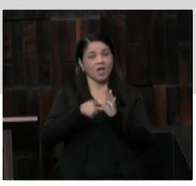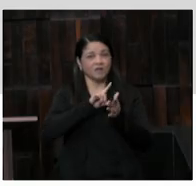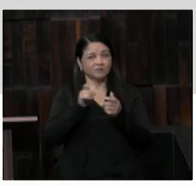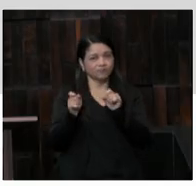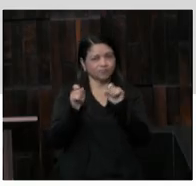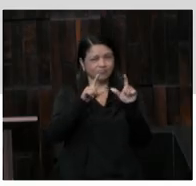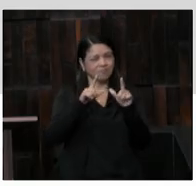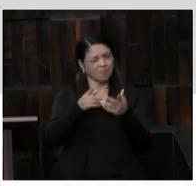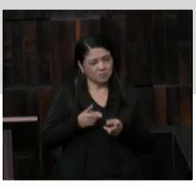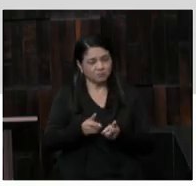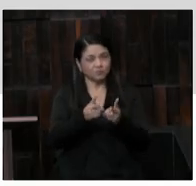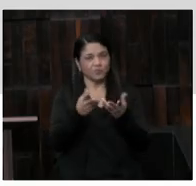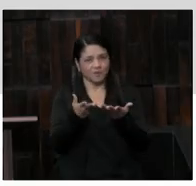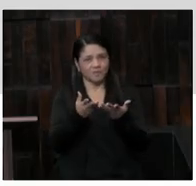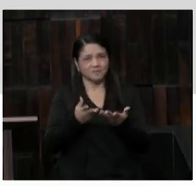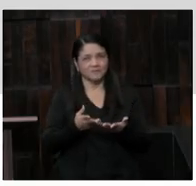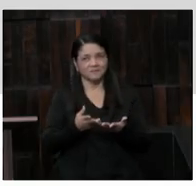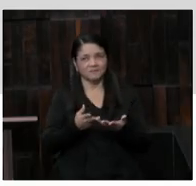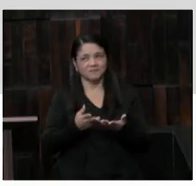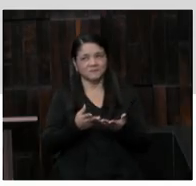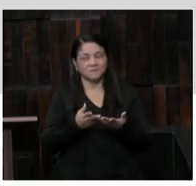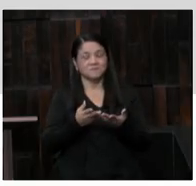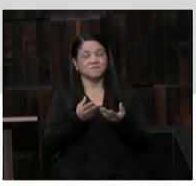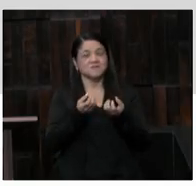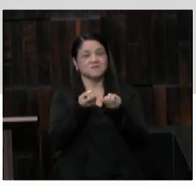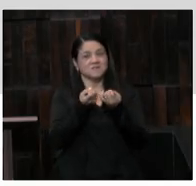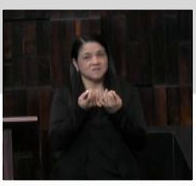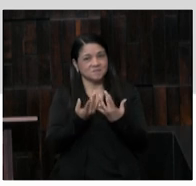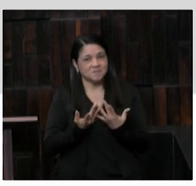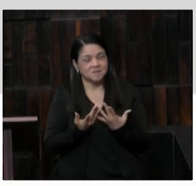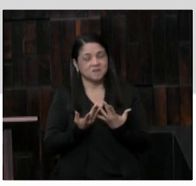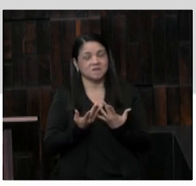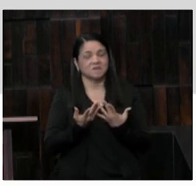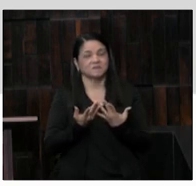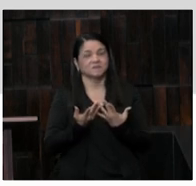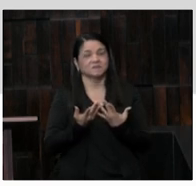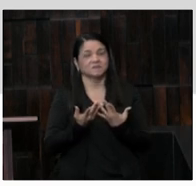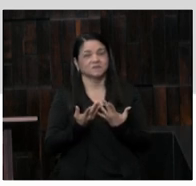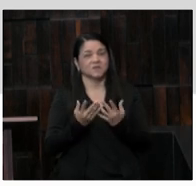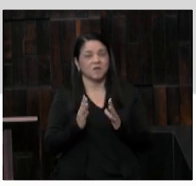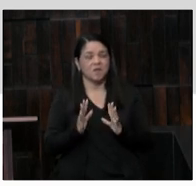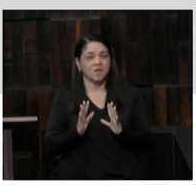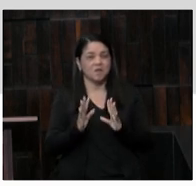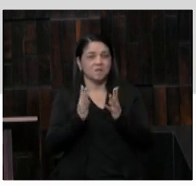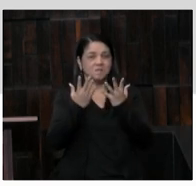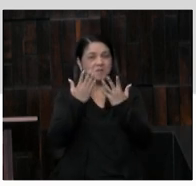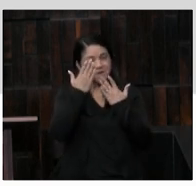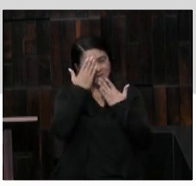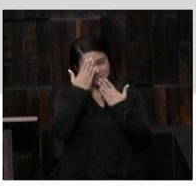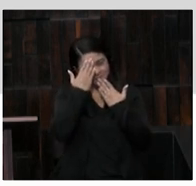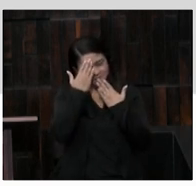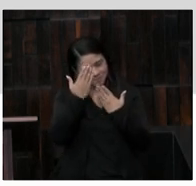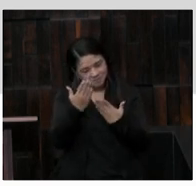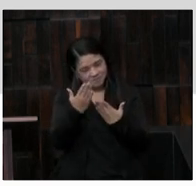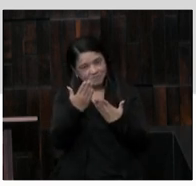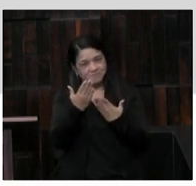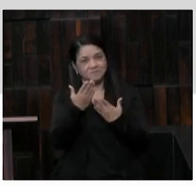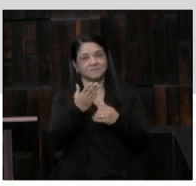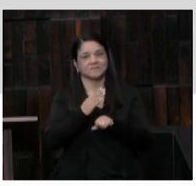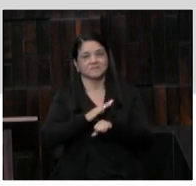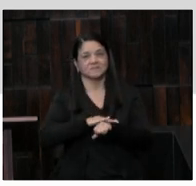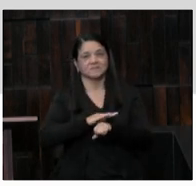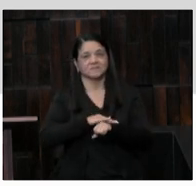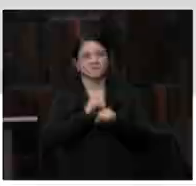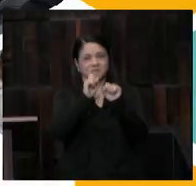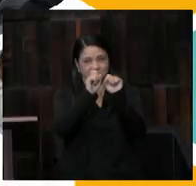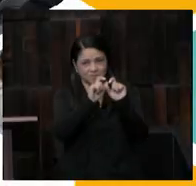por esse, não tem problema não. Ah, só falando um pouquinho da apresentação do evento, né? Do agradecimento por esse momento. Pode passar